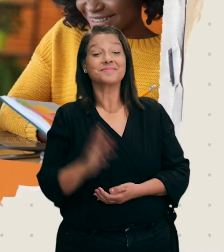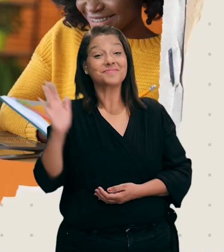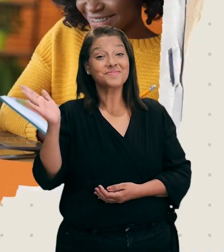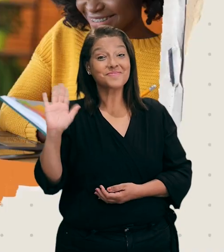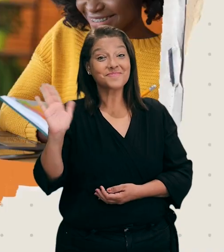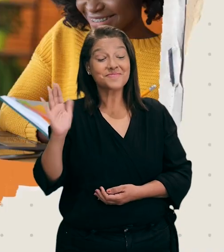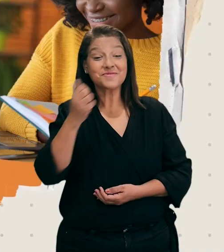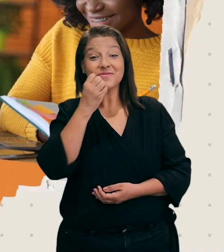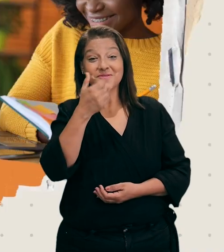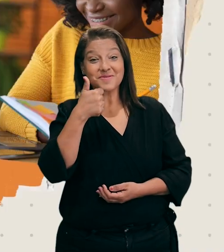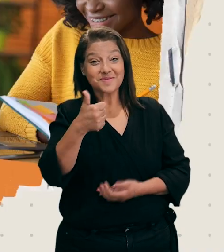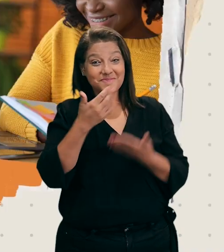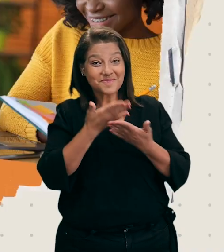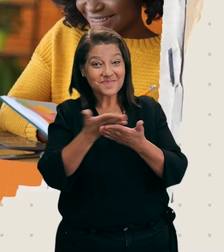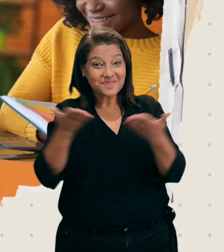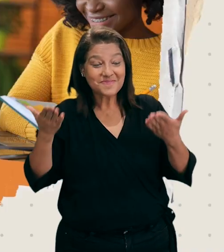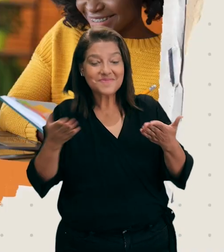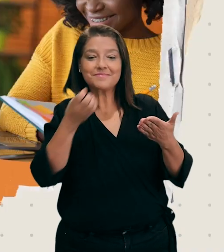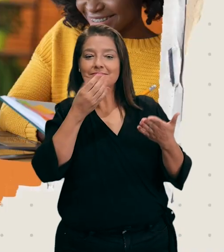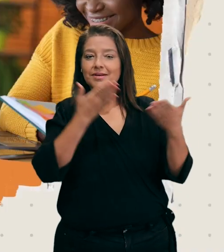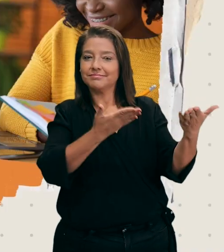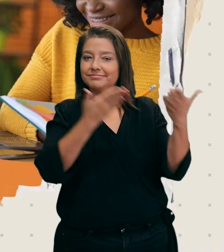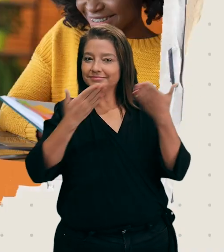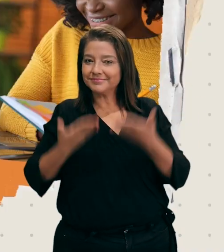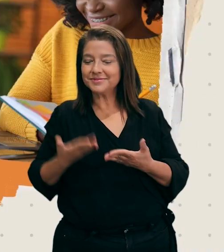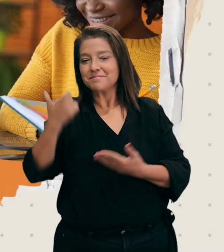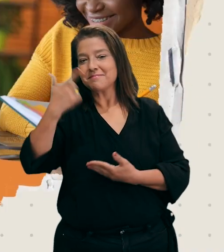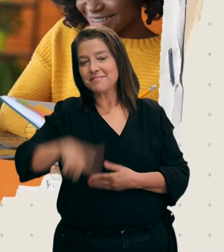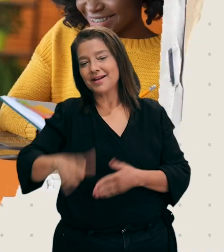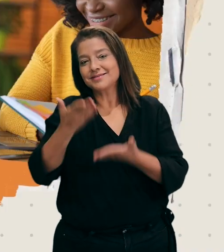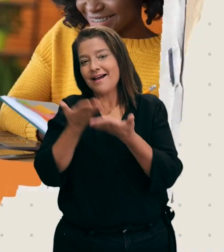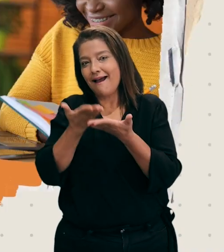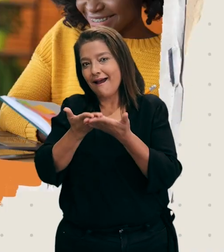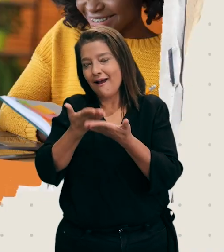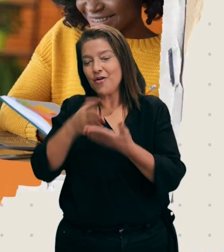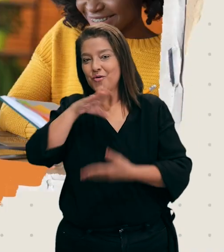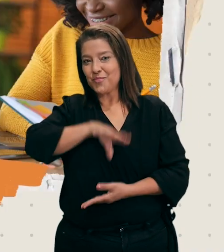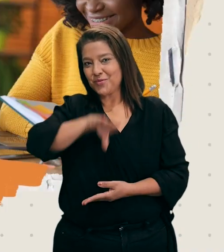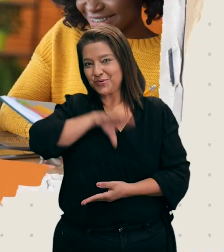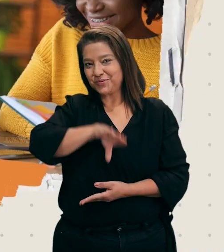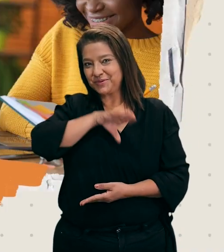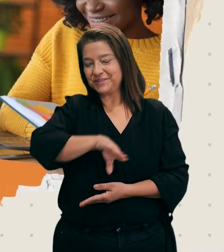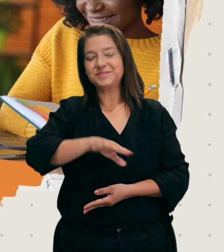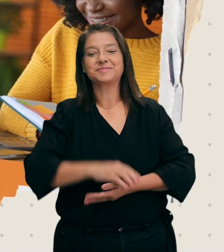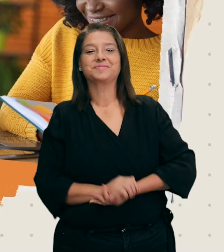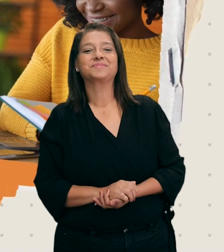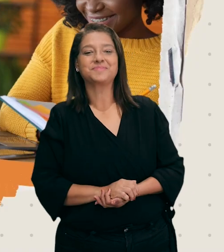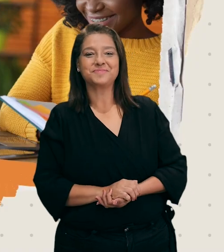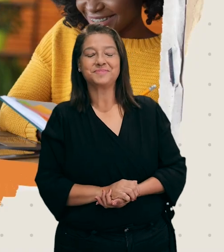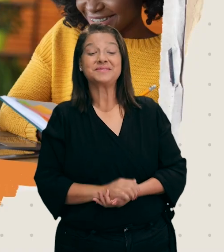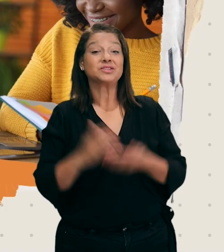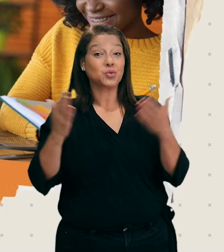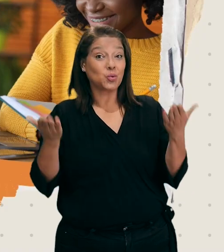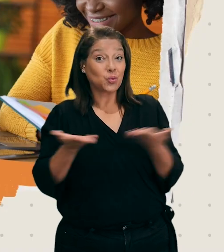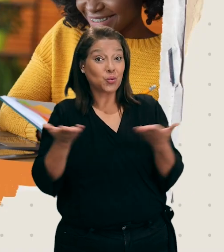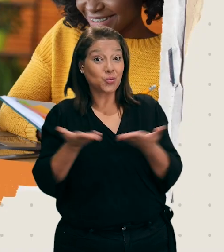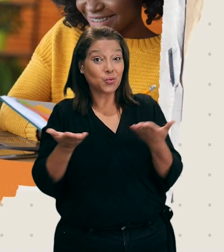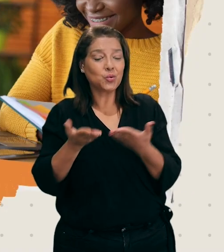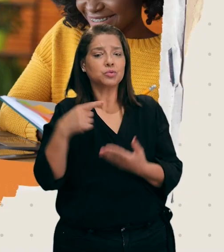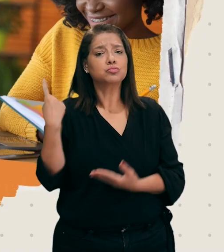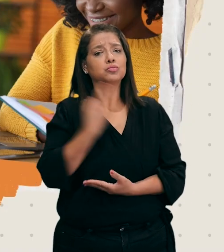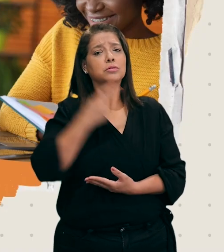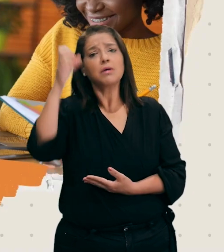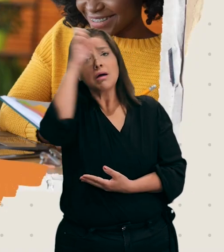Olá, tudo bem? Seja bem-vindo a mais uma aula de língua portuguesa. Hoje vamos